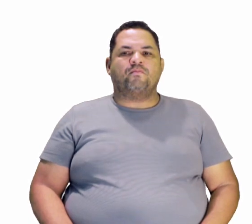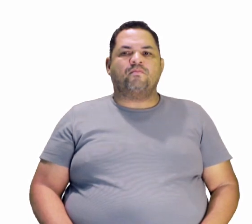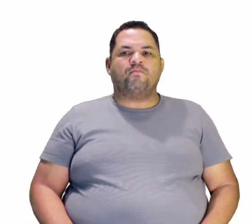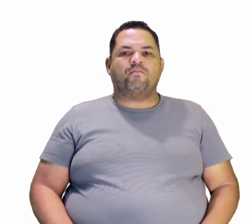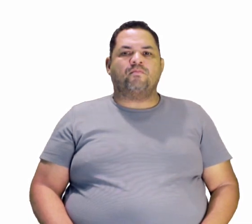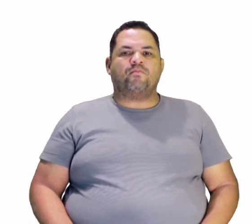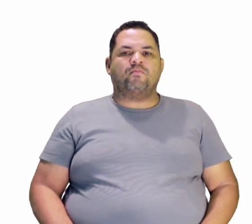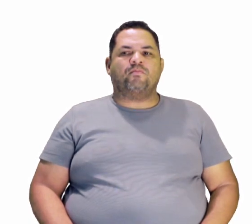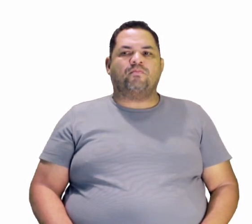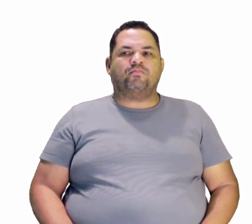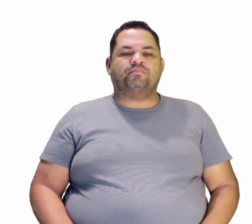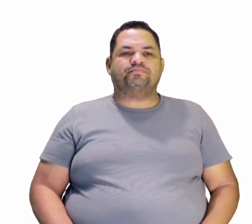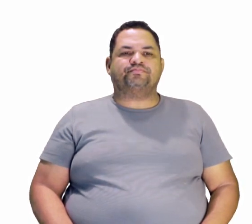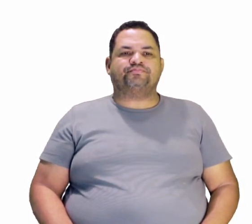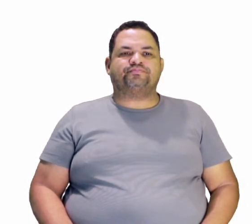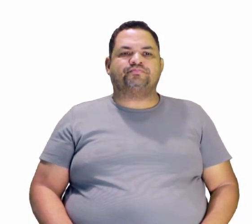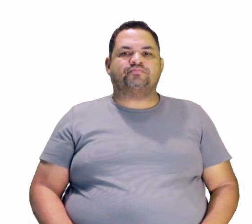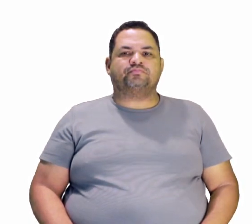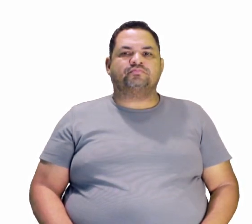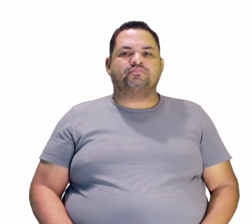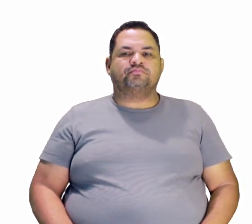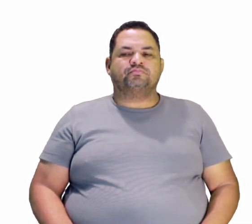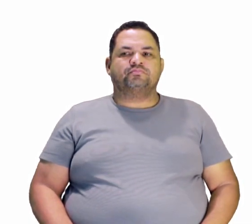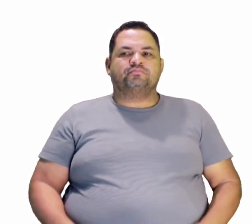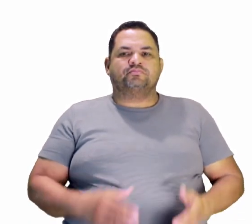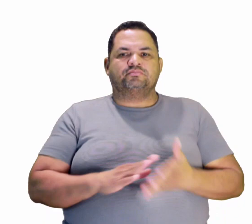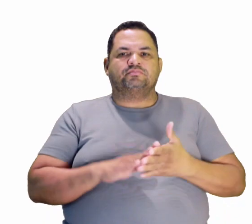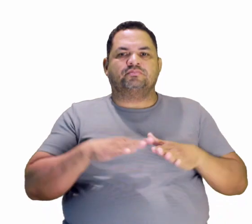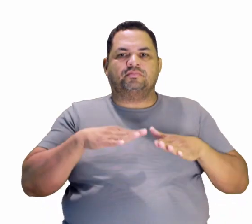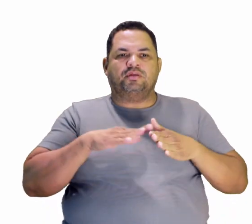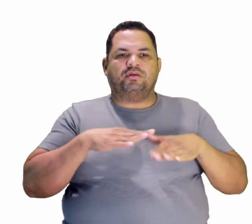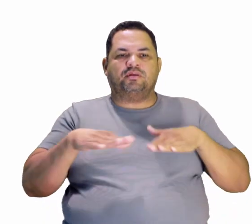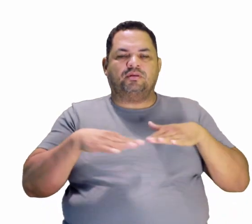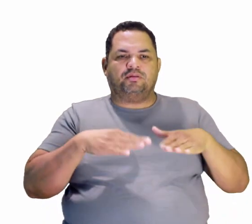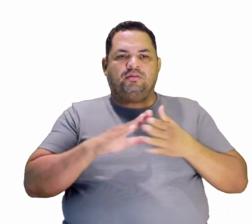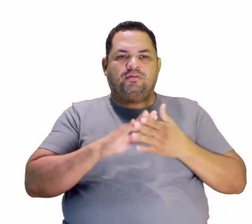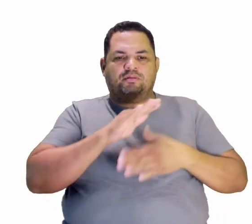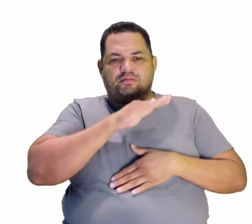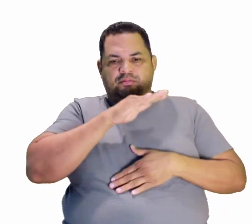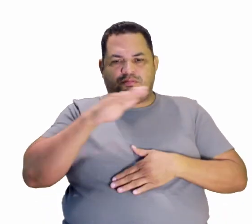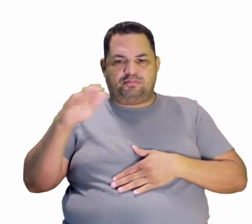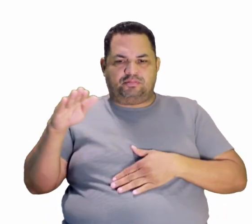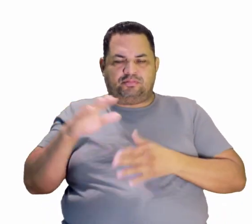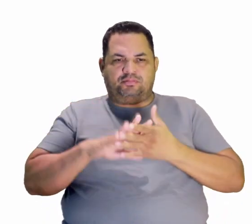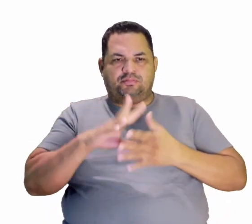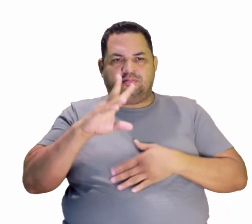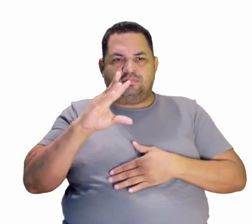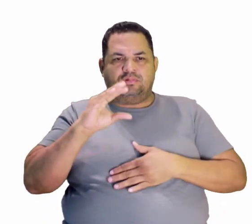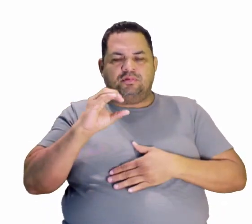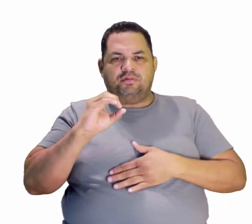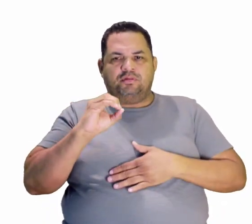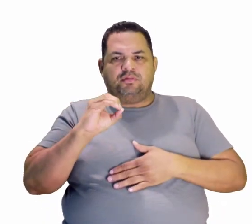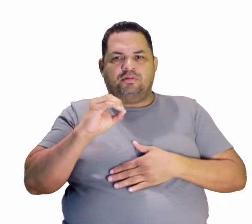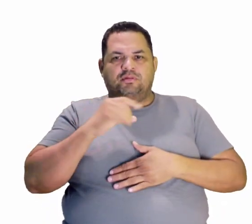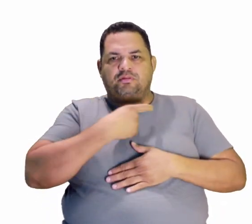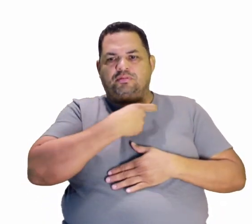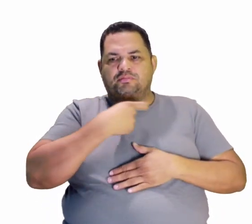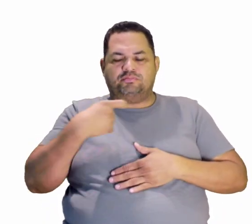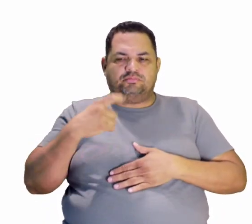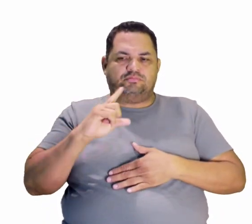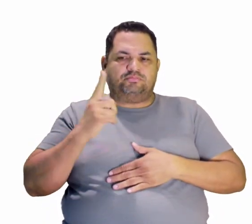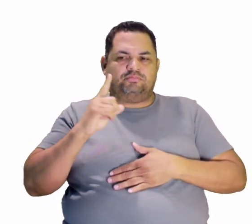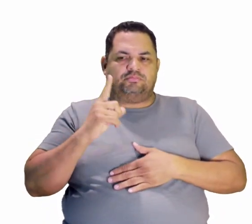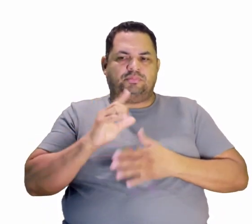Então, como o alcance horizontal ele é um movimento retilíneo, uniforme, a velocidade em x não é a